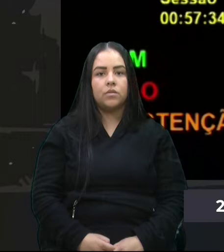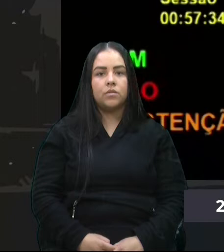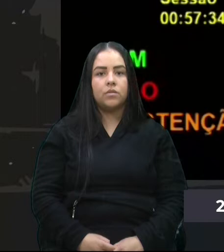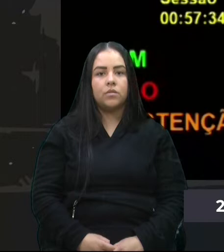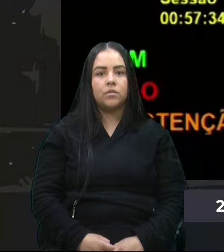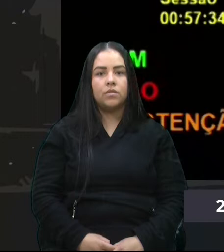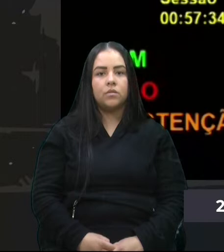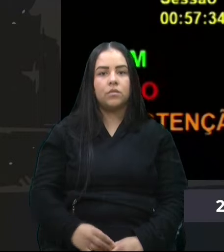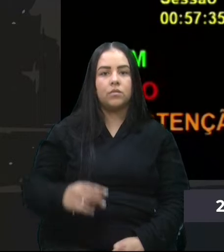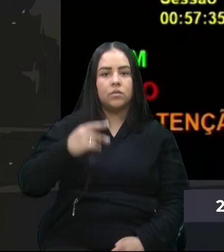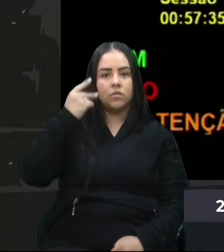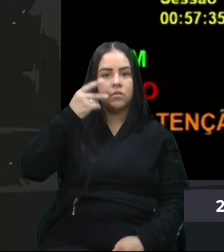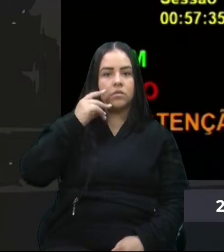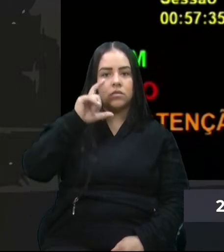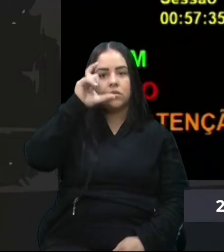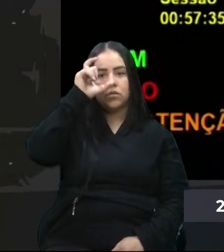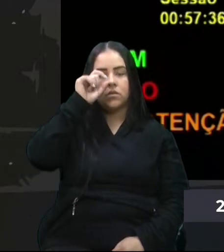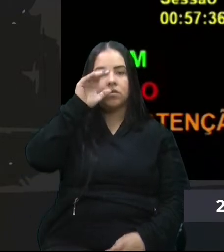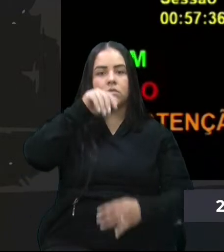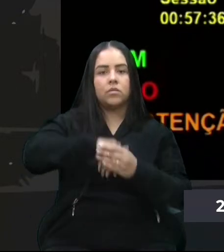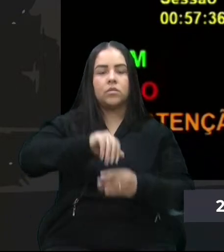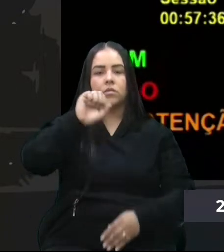Vereador Scalco vota sim.